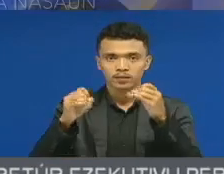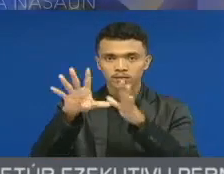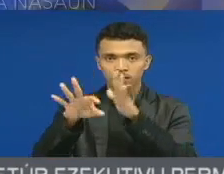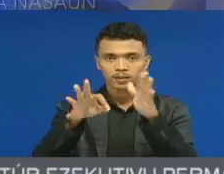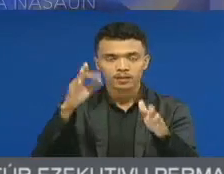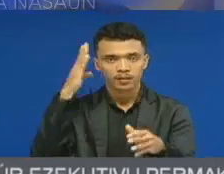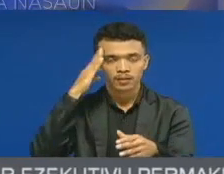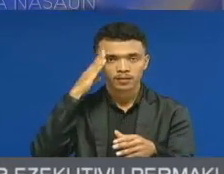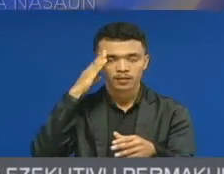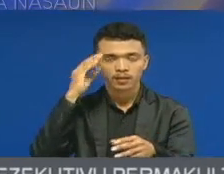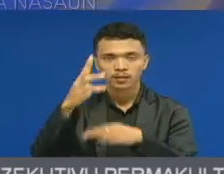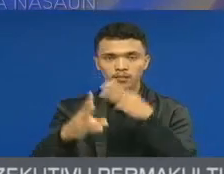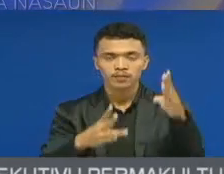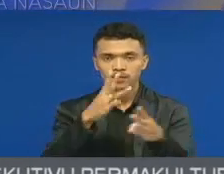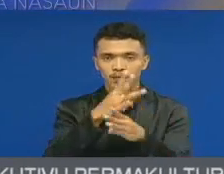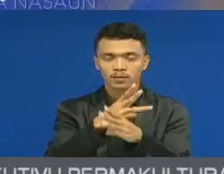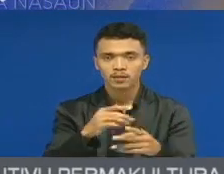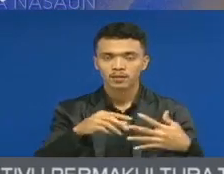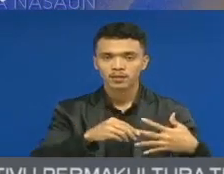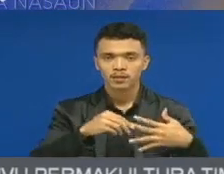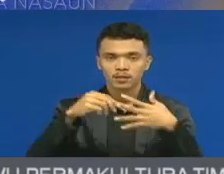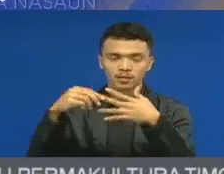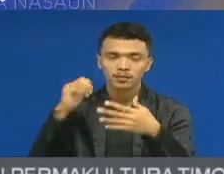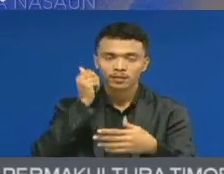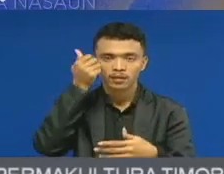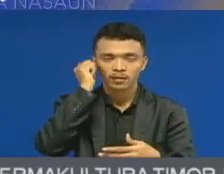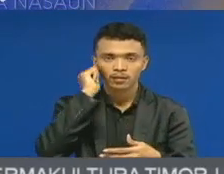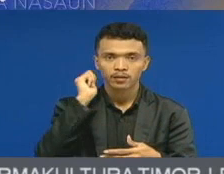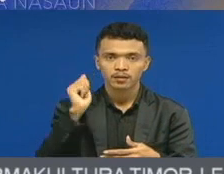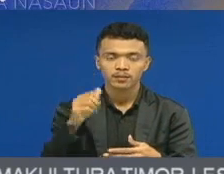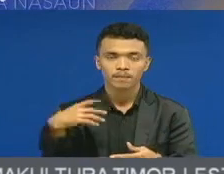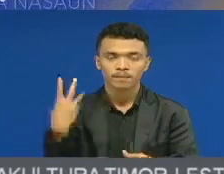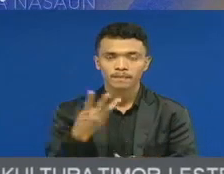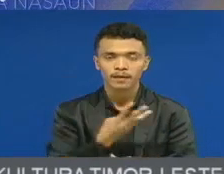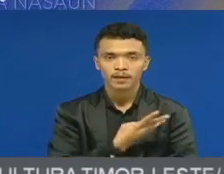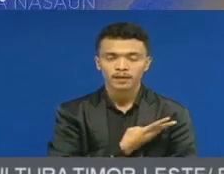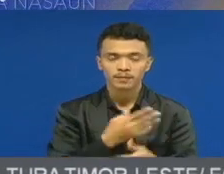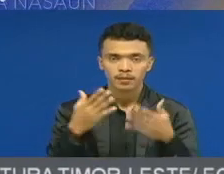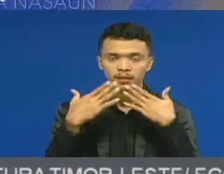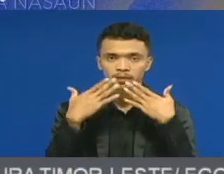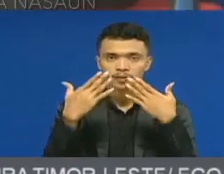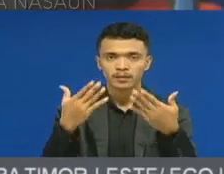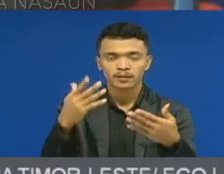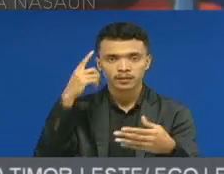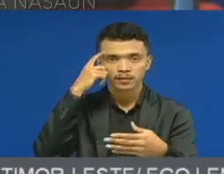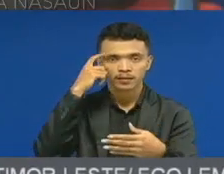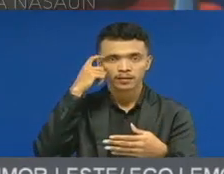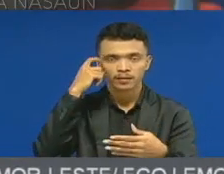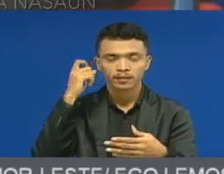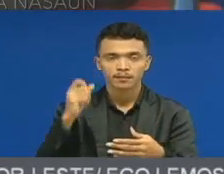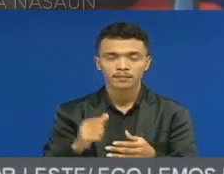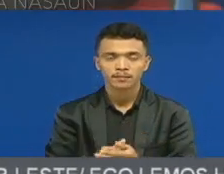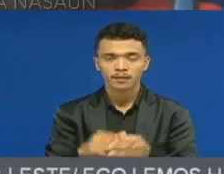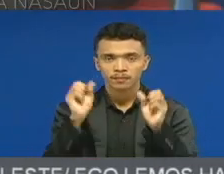reconhecimento mundial de livre Asia. E ame agar restebes tamba ida ne